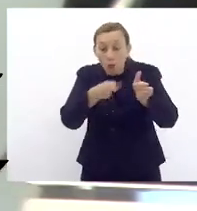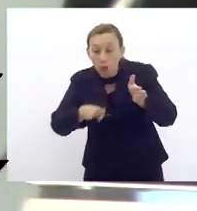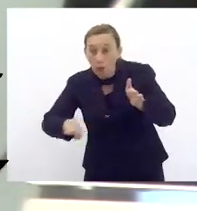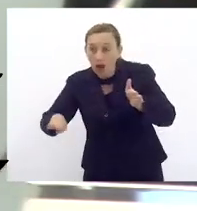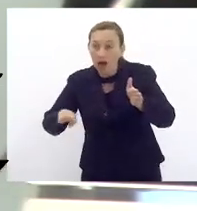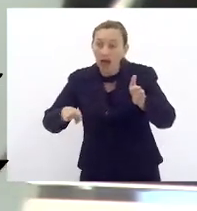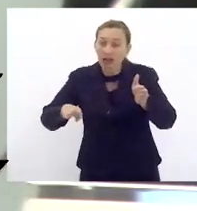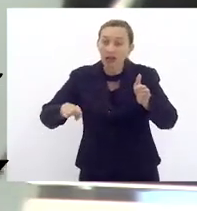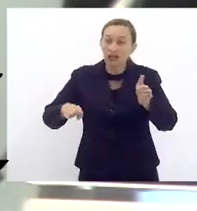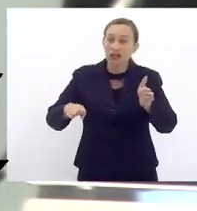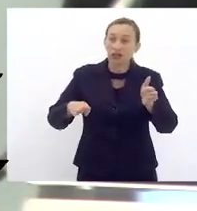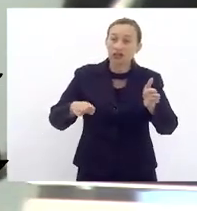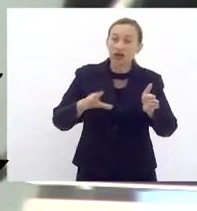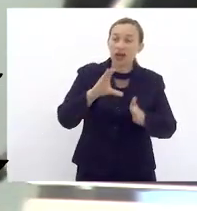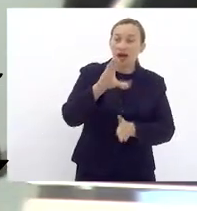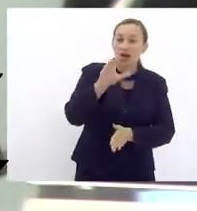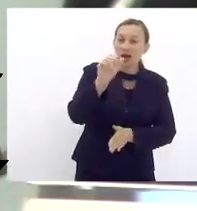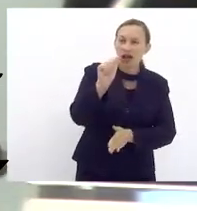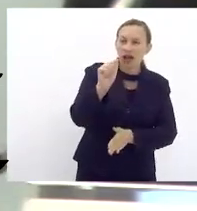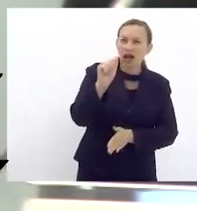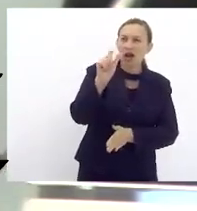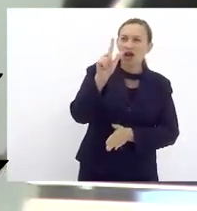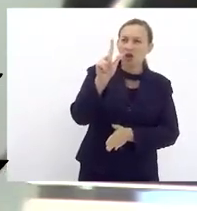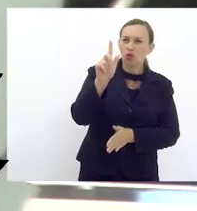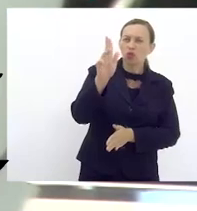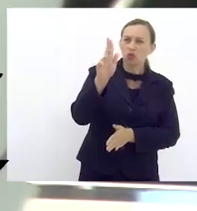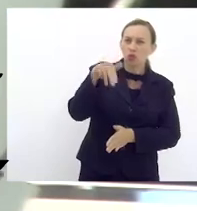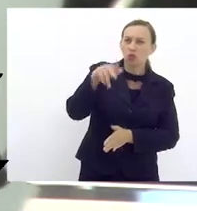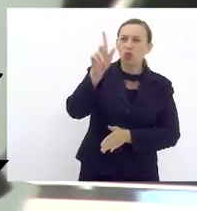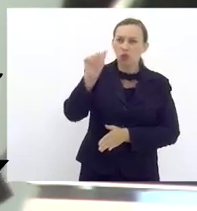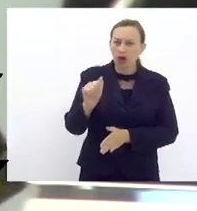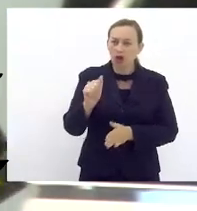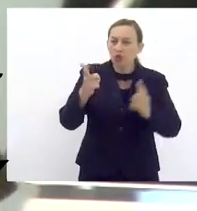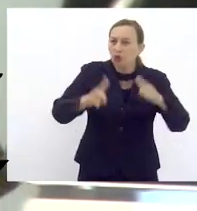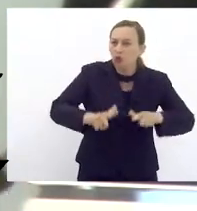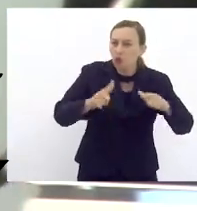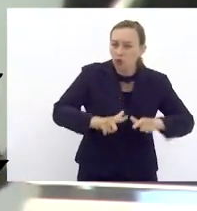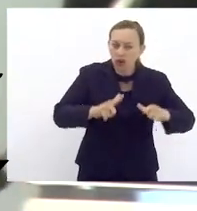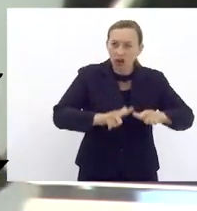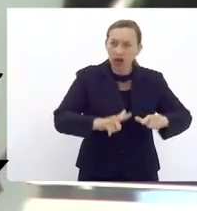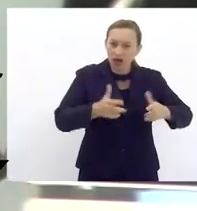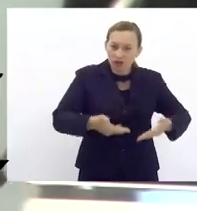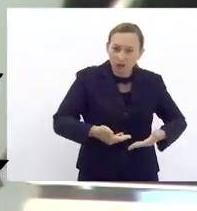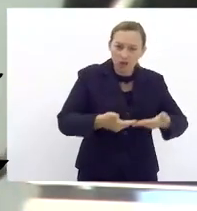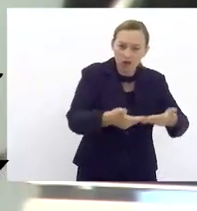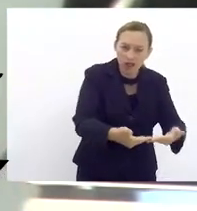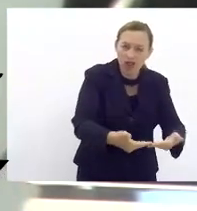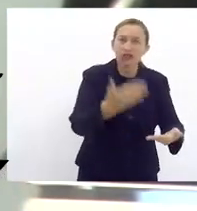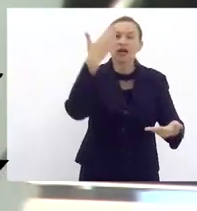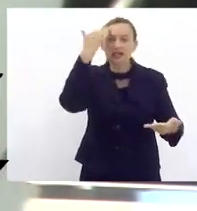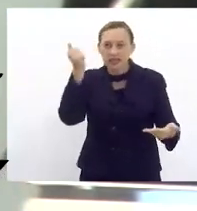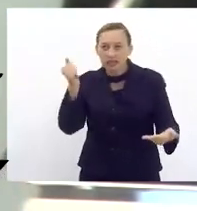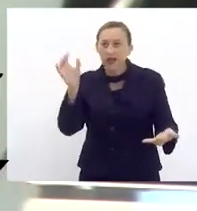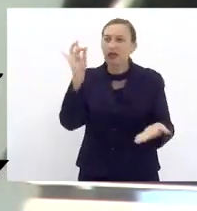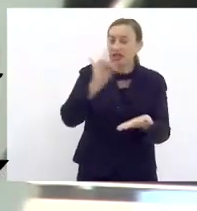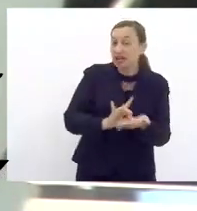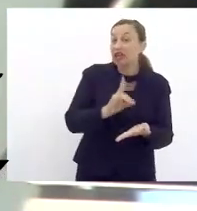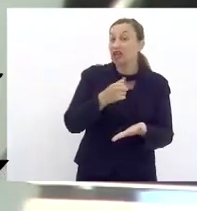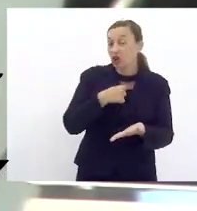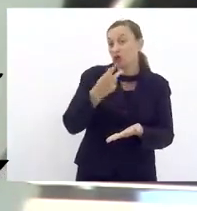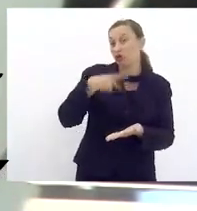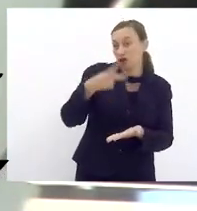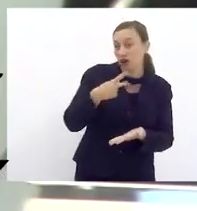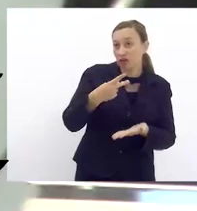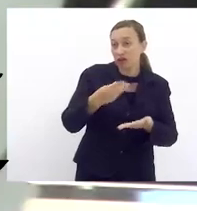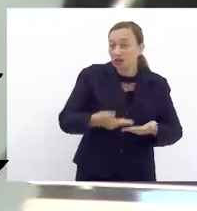desde sempre a Kalunga grande o lugar onde foram despejados quem pode ver amistosidade sabe dessa realidade que eu tô falando que foram